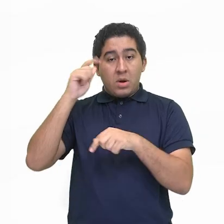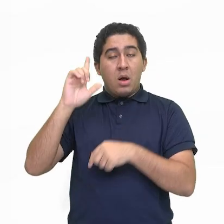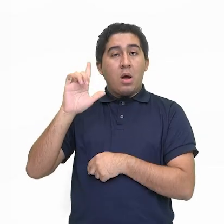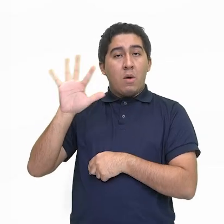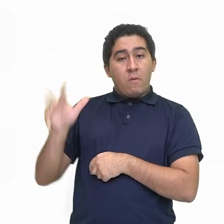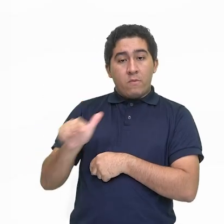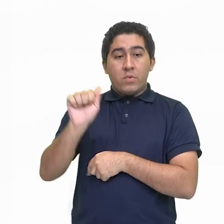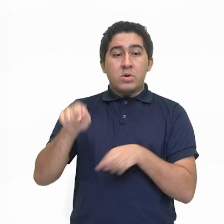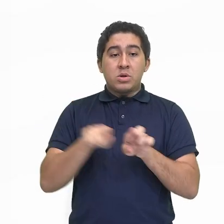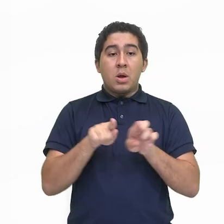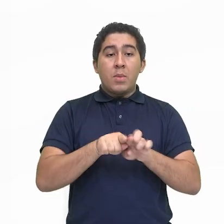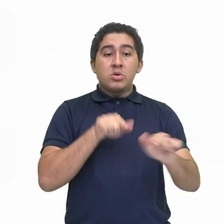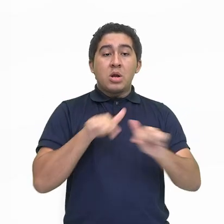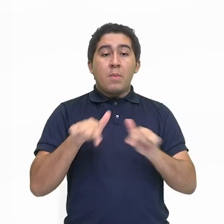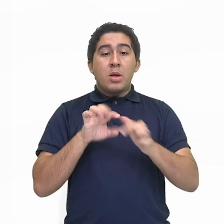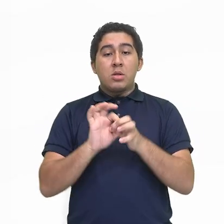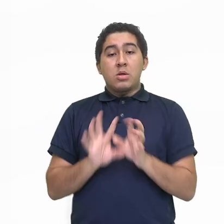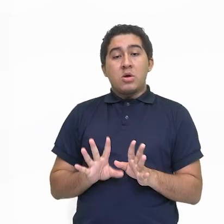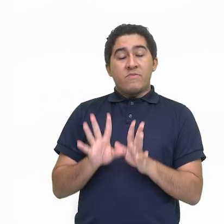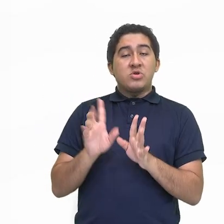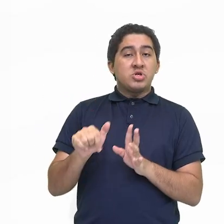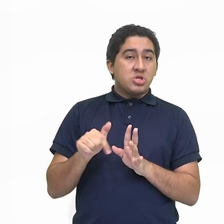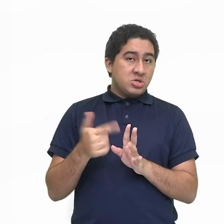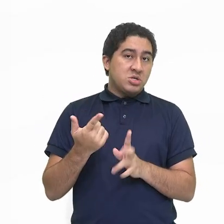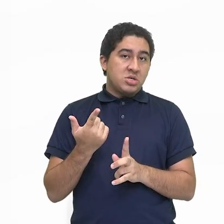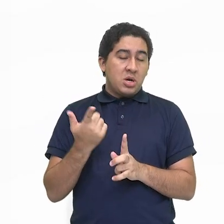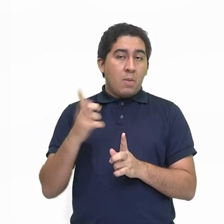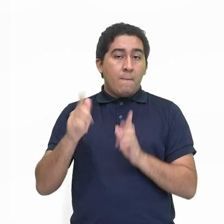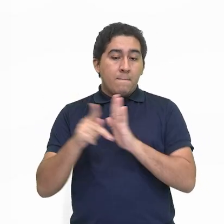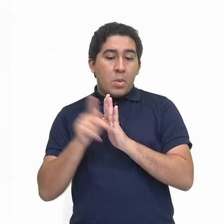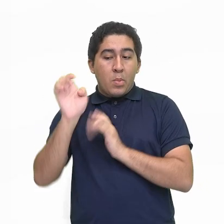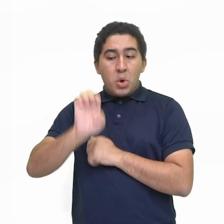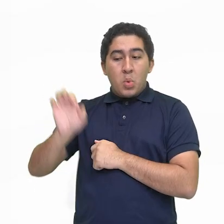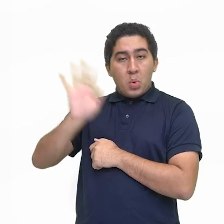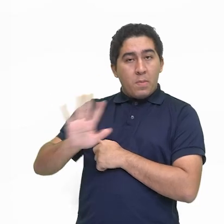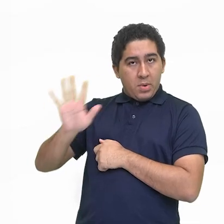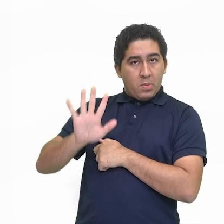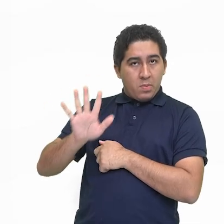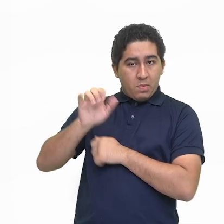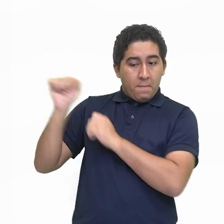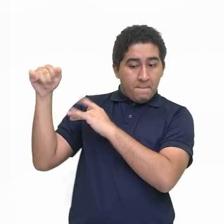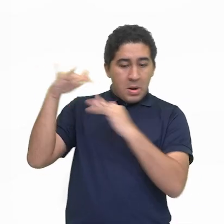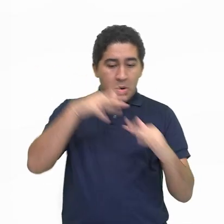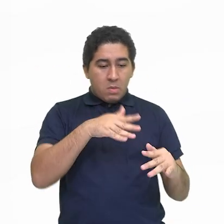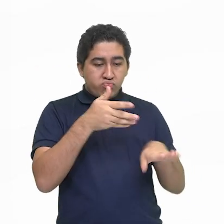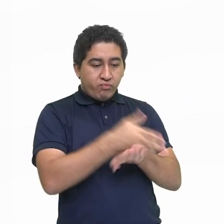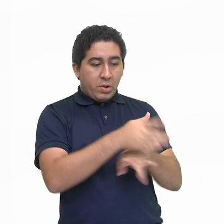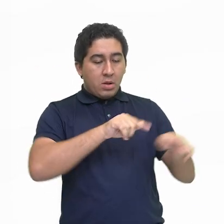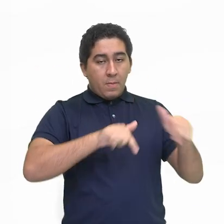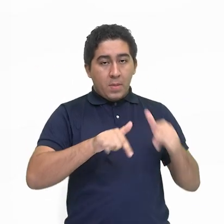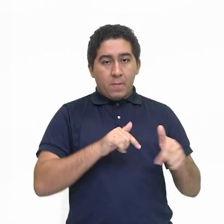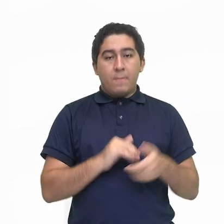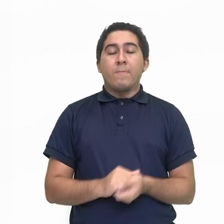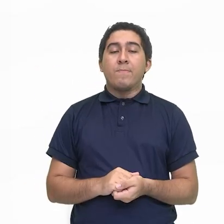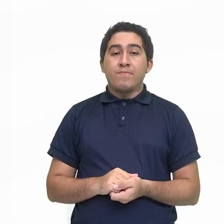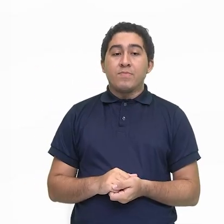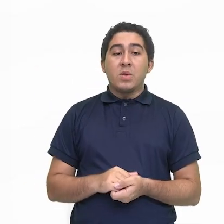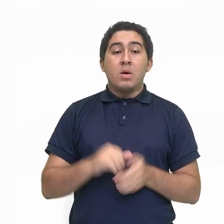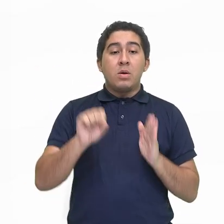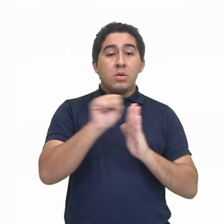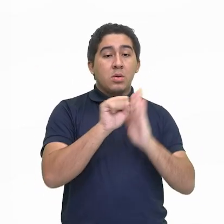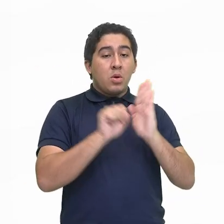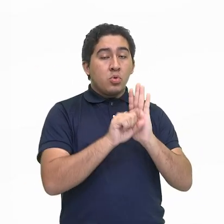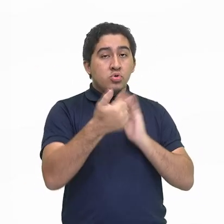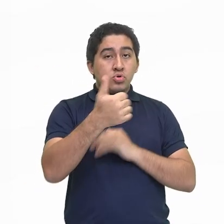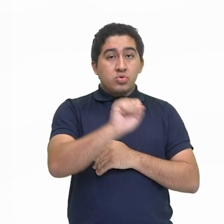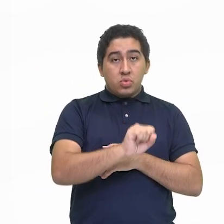de europeus, tá, gente? Colonizadores vindos da Europa. E no século XVIII e XIX, a gente tem o trabalho